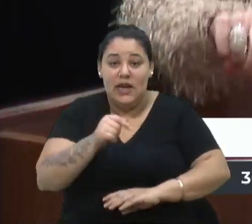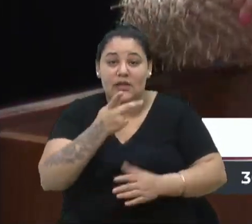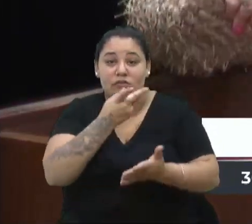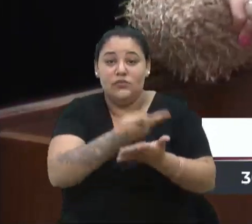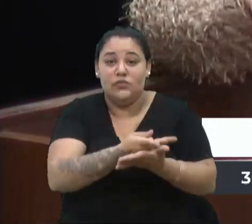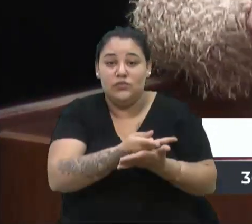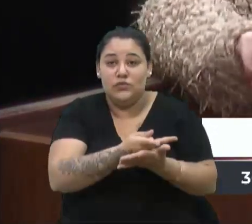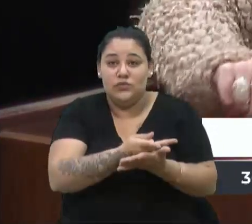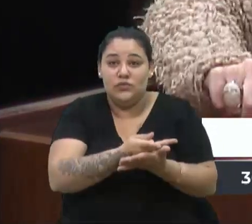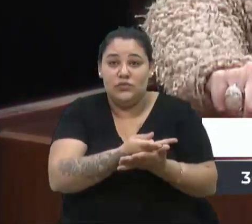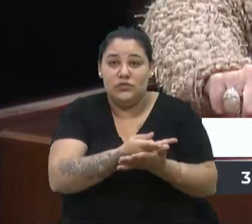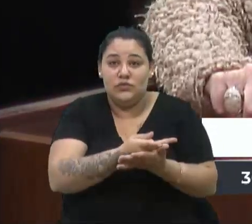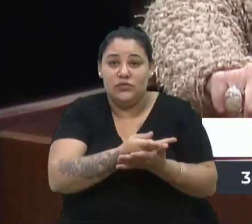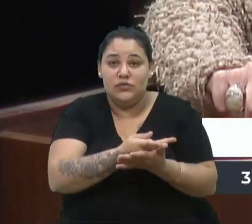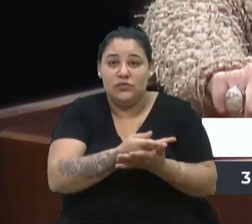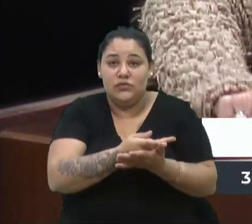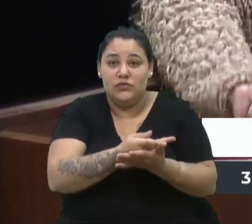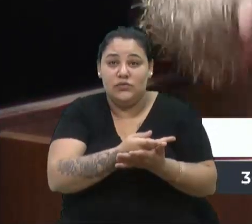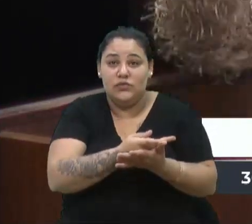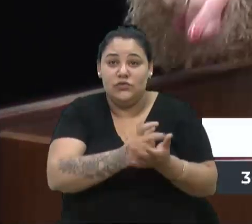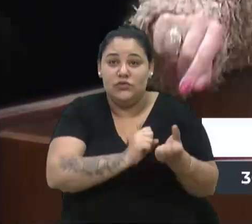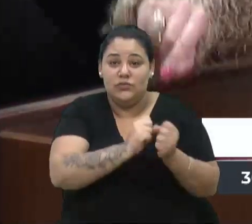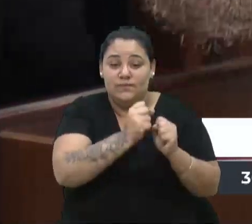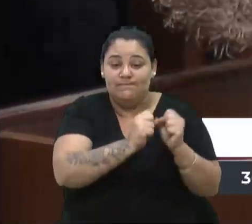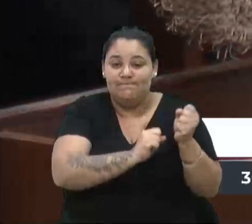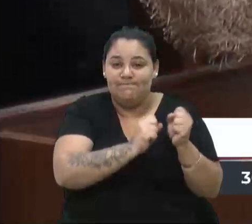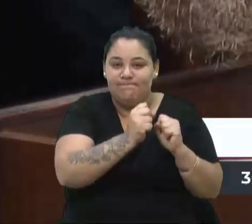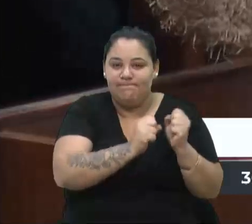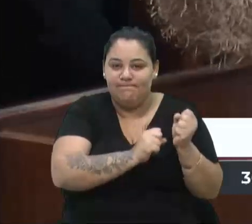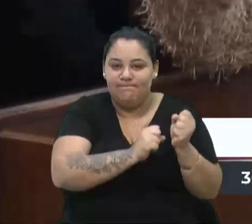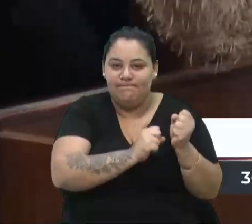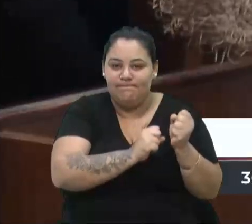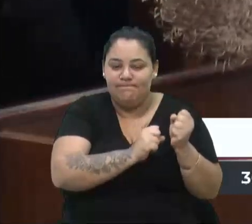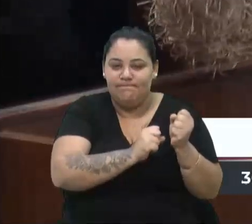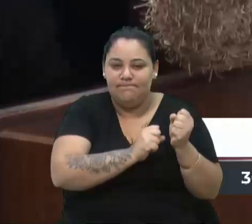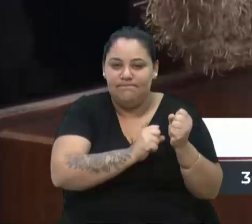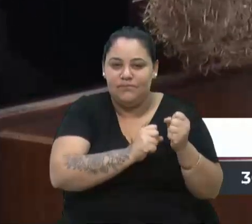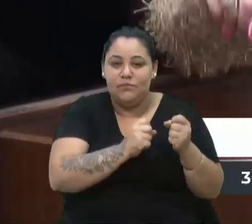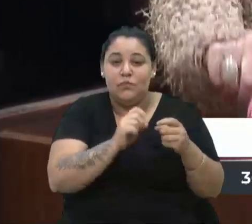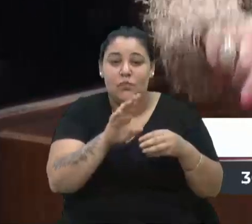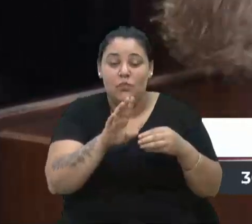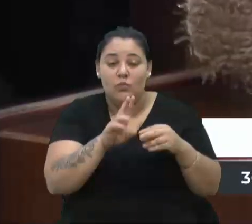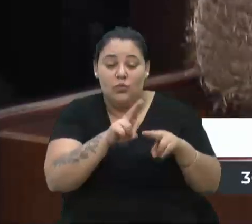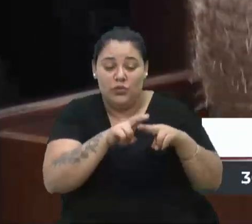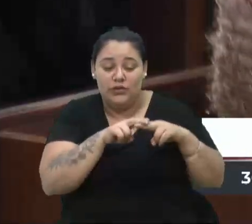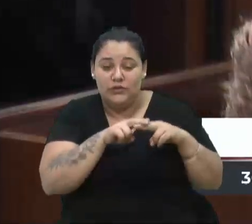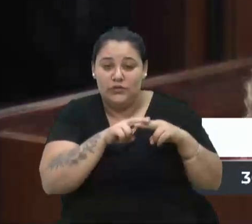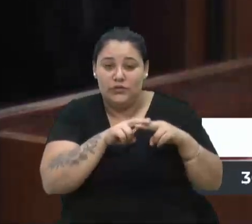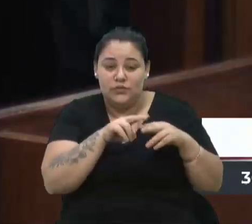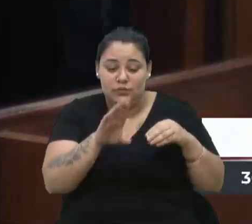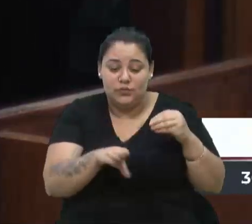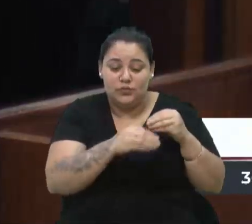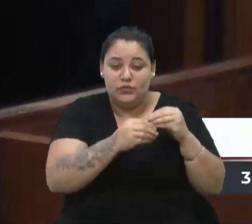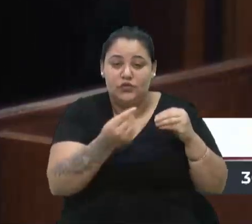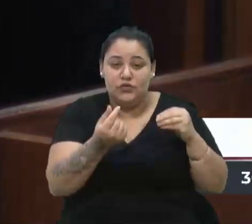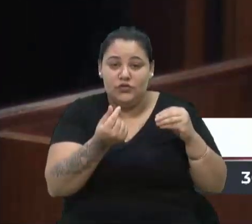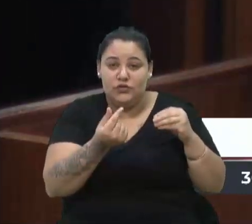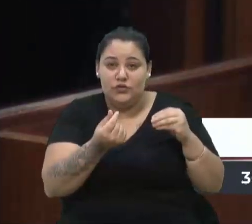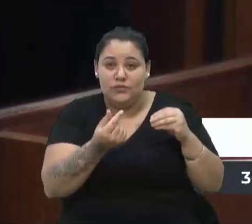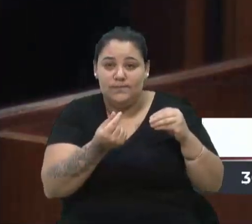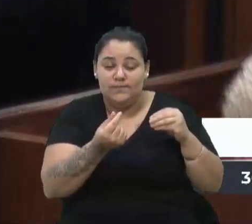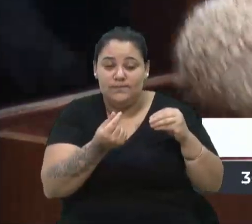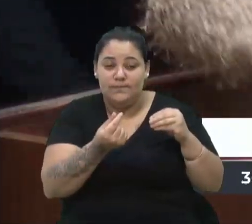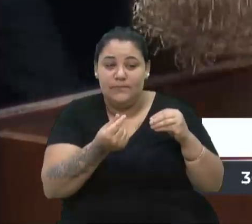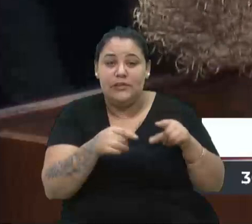produtos industrializados, portanto, com alto valor agregado e geração de